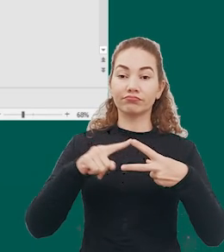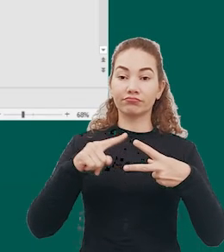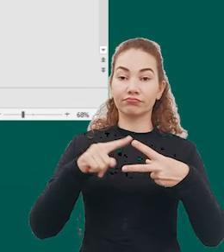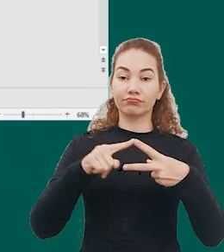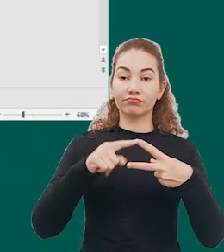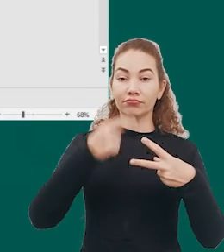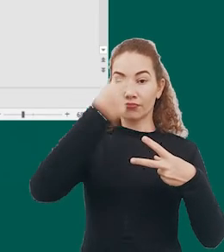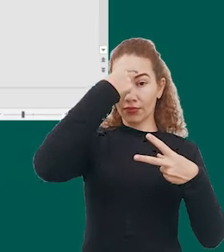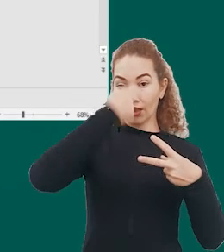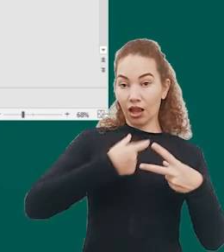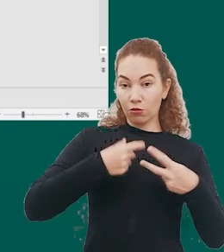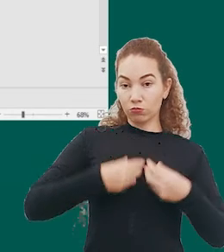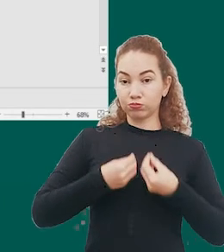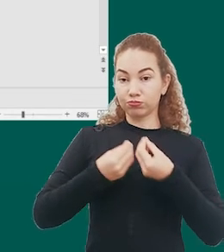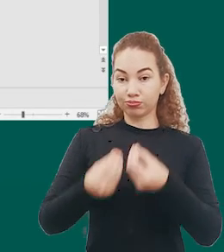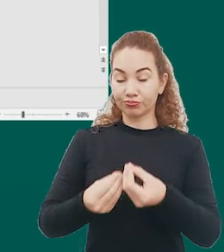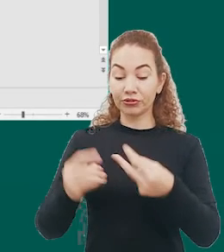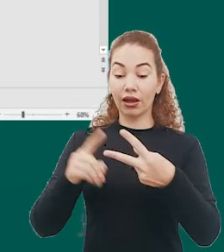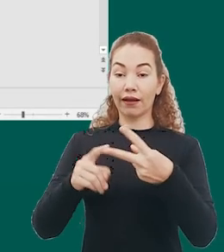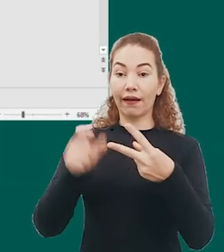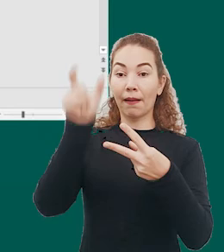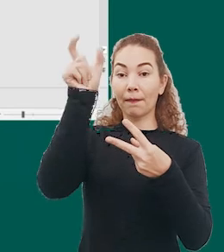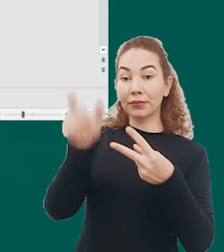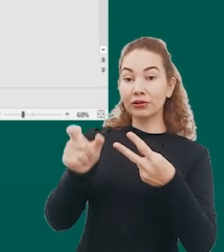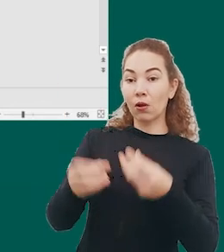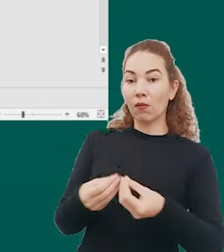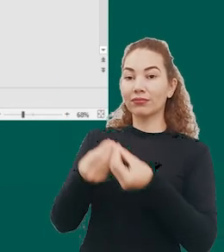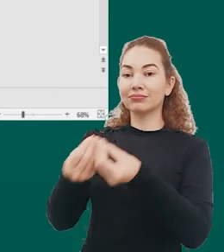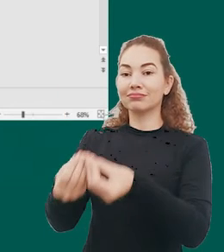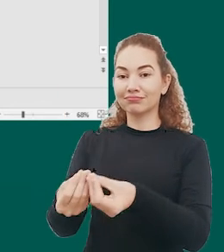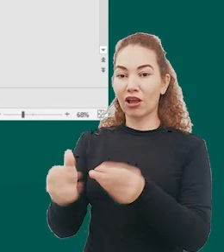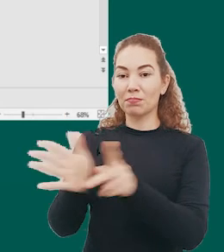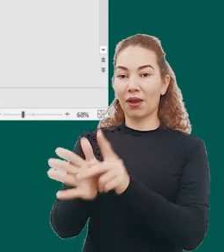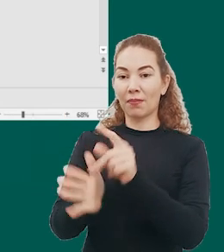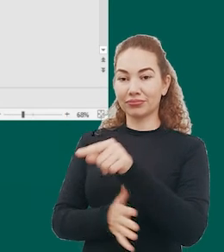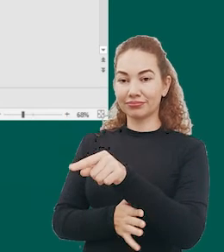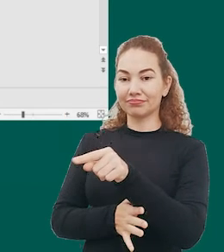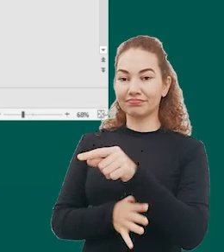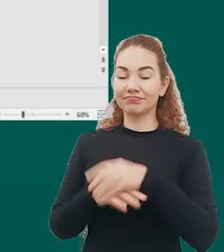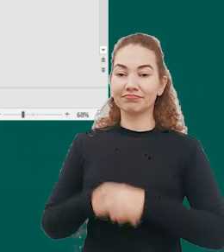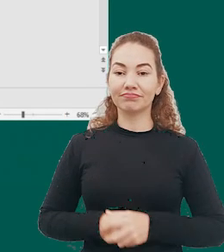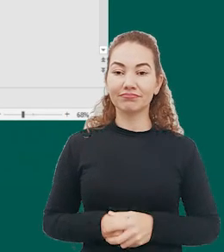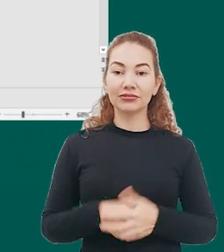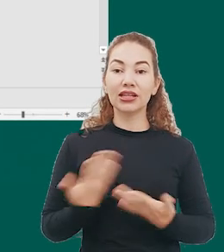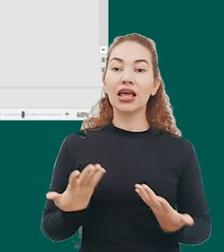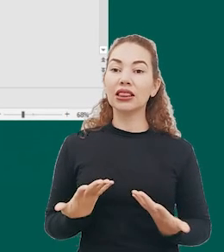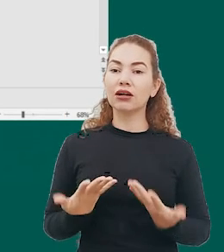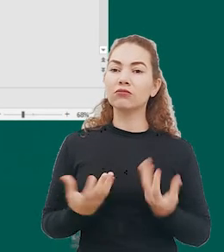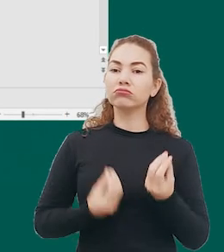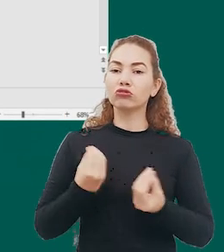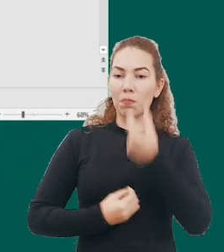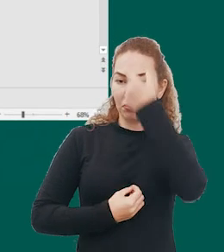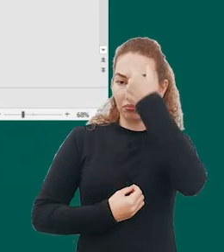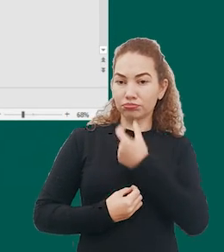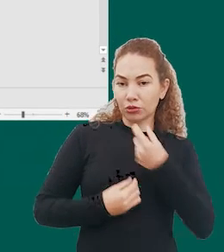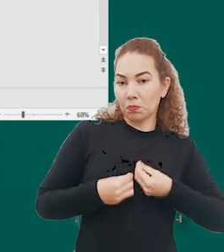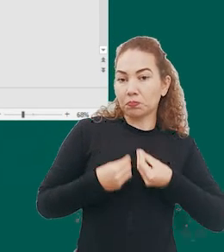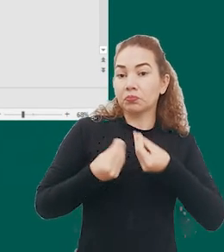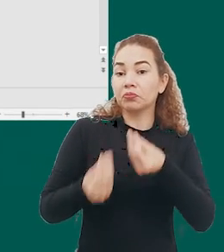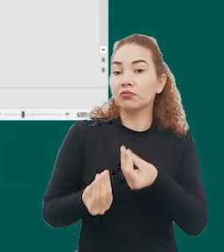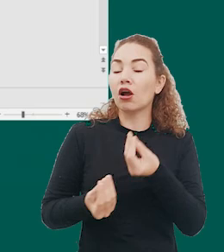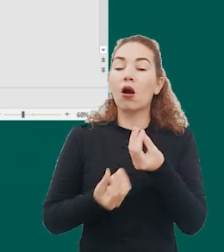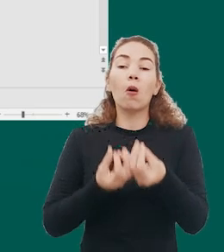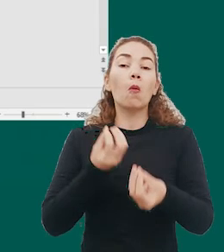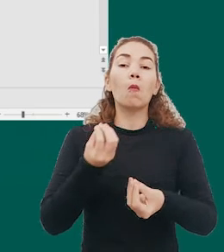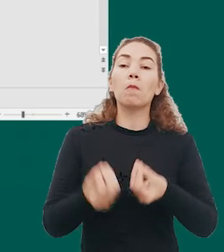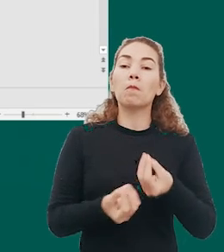do doador e temos a figura do beneficiário da doação. Como este doador vai proceder em relação